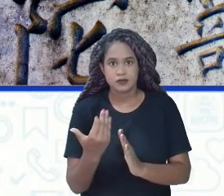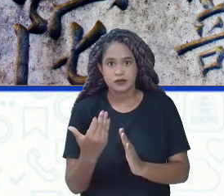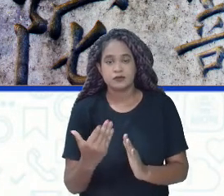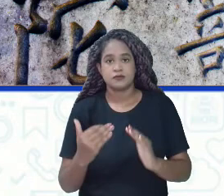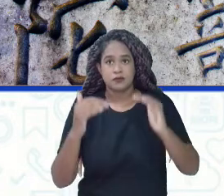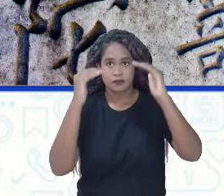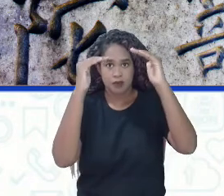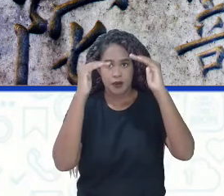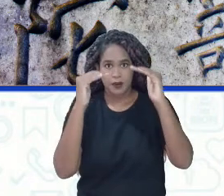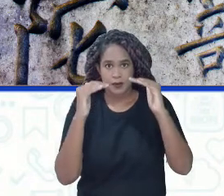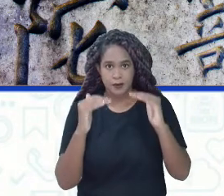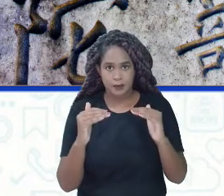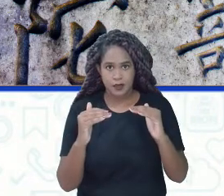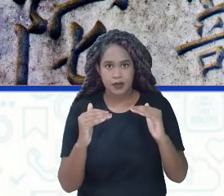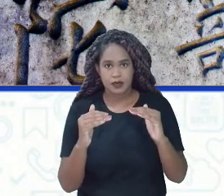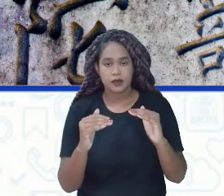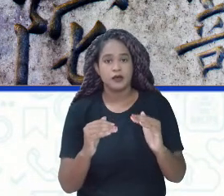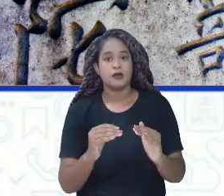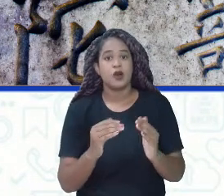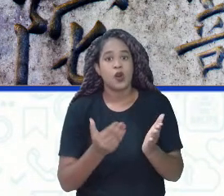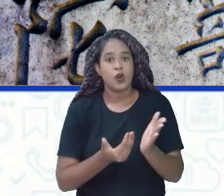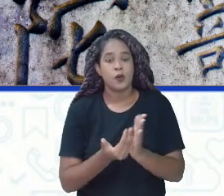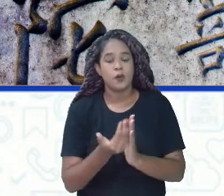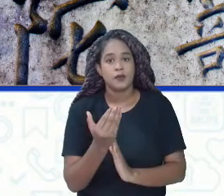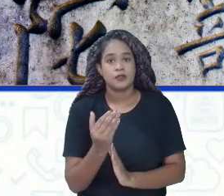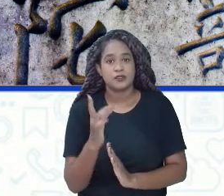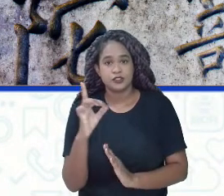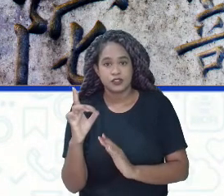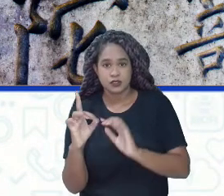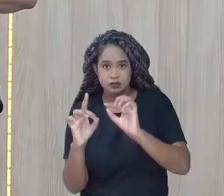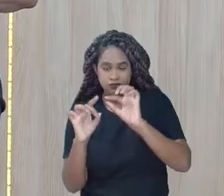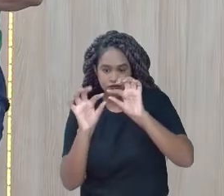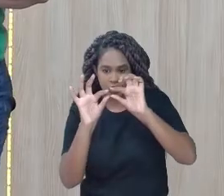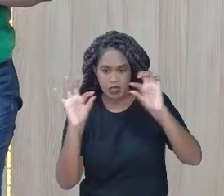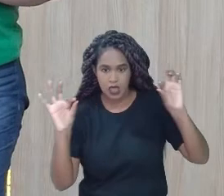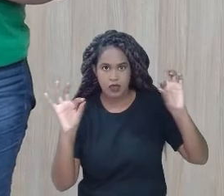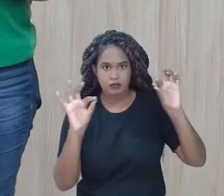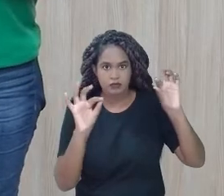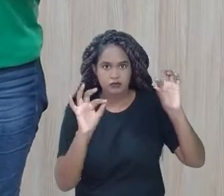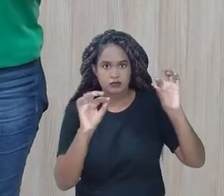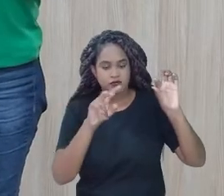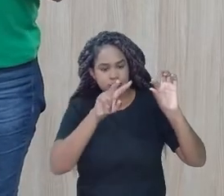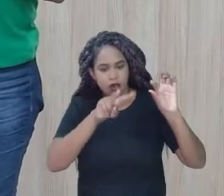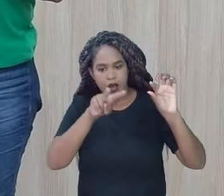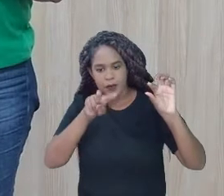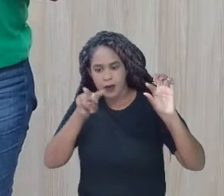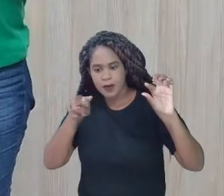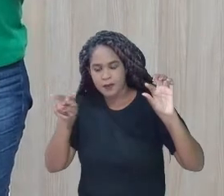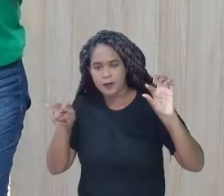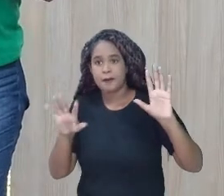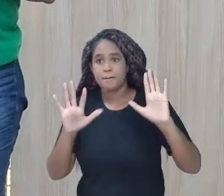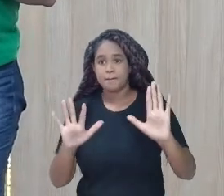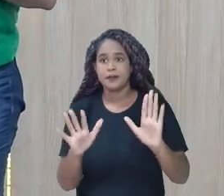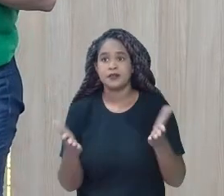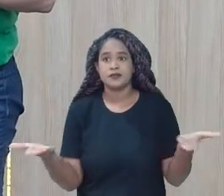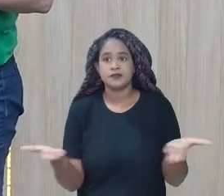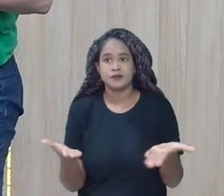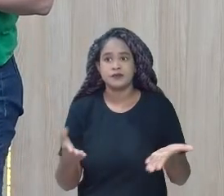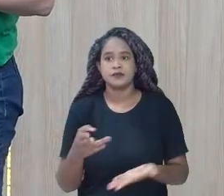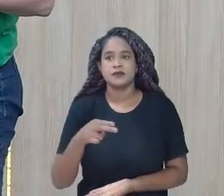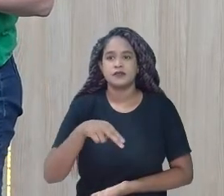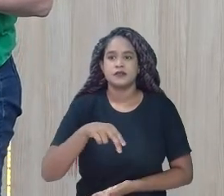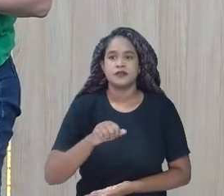japonesa é da direita para a esquerda. Então, vocês percebem, nessa leitura, quem já leu Naruto,